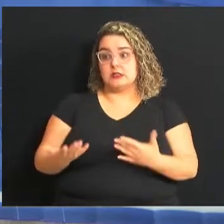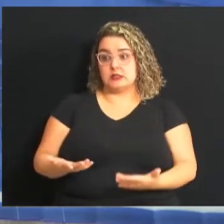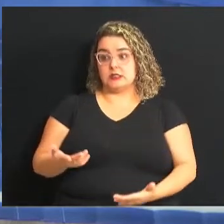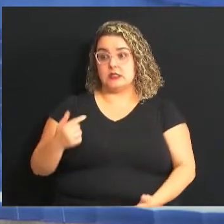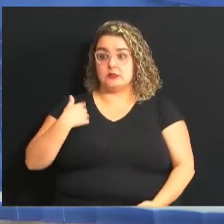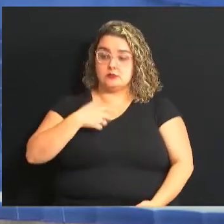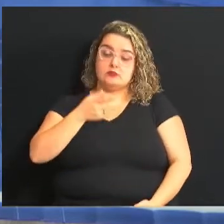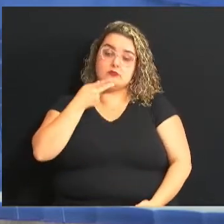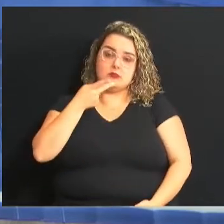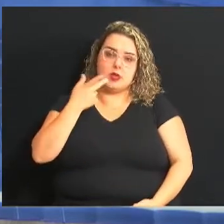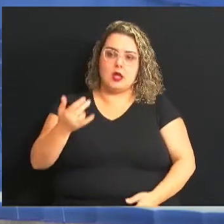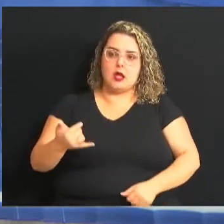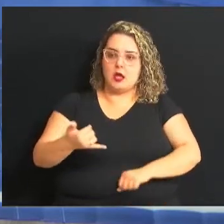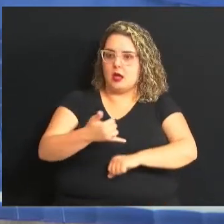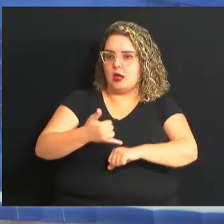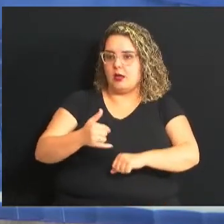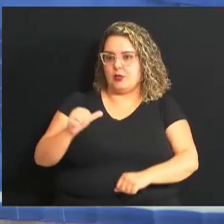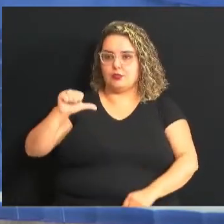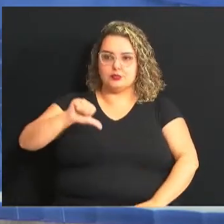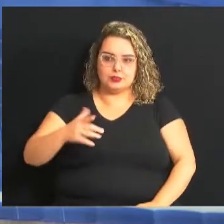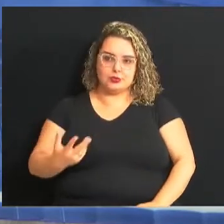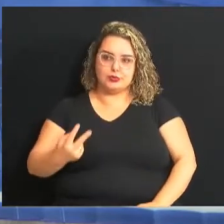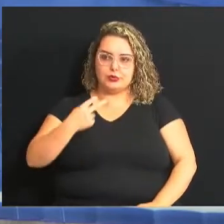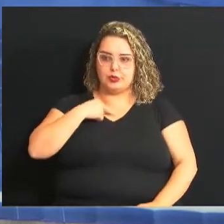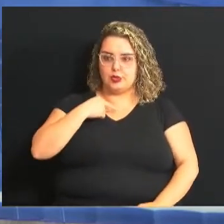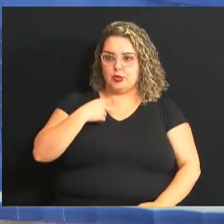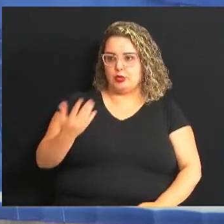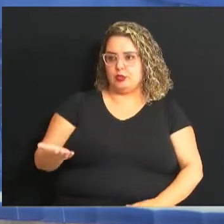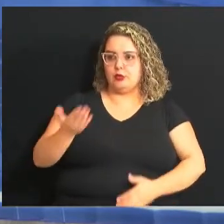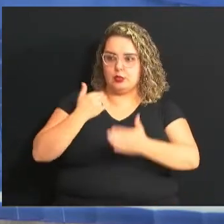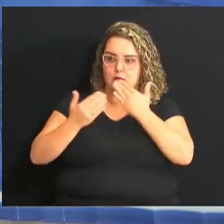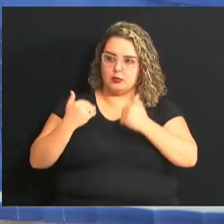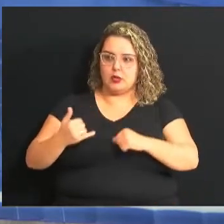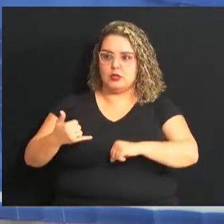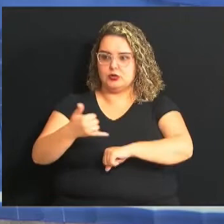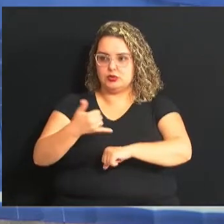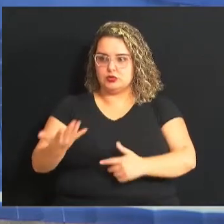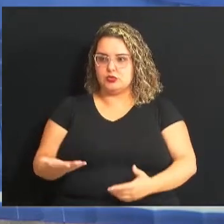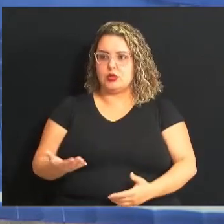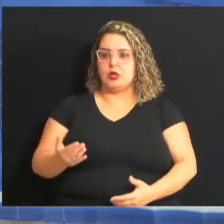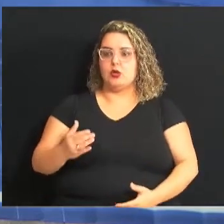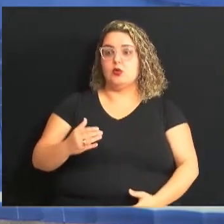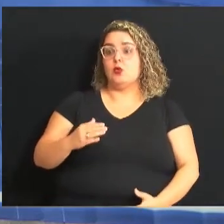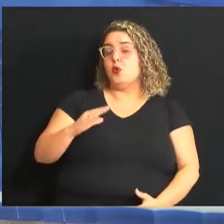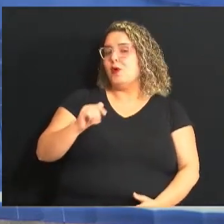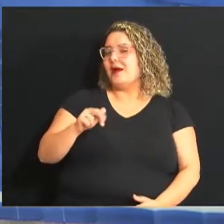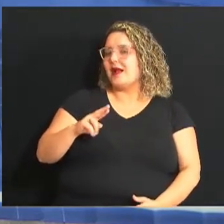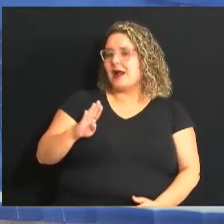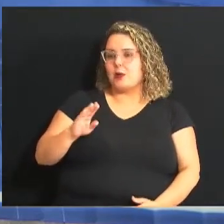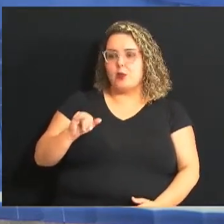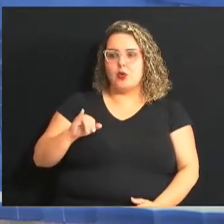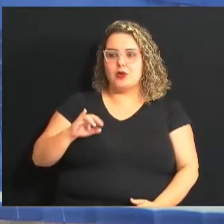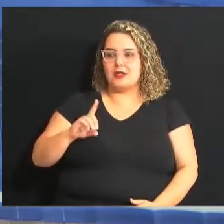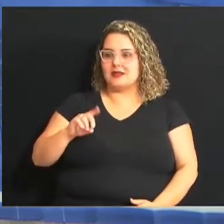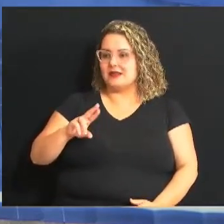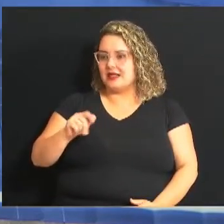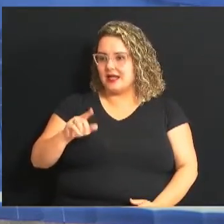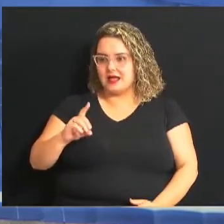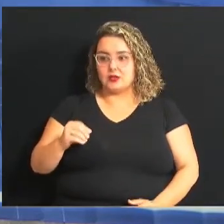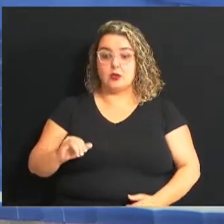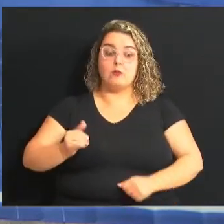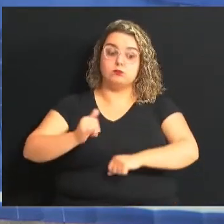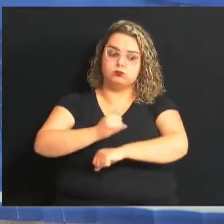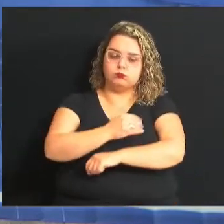Ah, a gordura é ruim, não deve comer alimentos gordurosos. Ah, o carboidrato, nossa, esse aí engorda muito, a gente